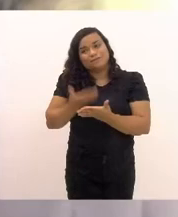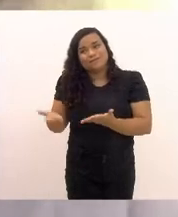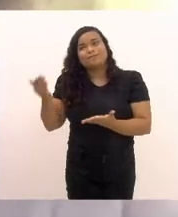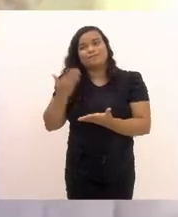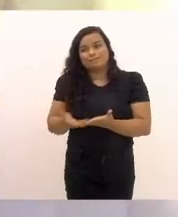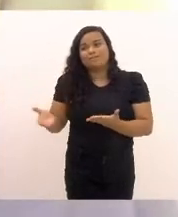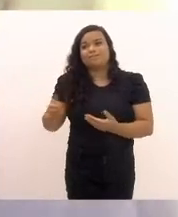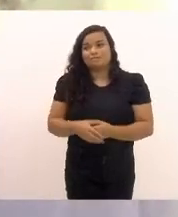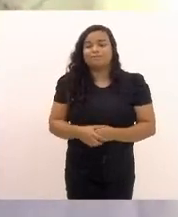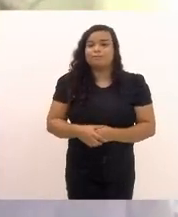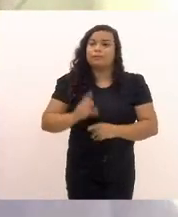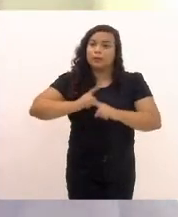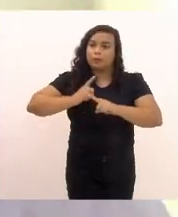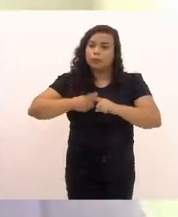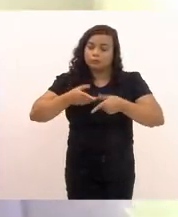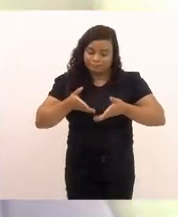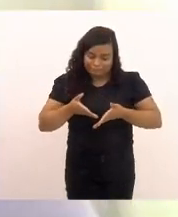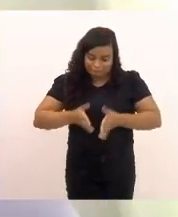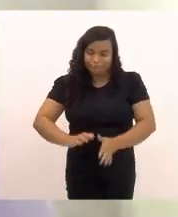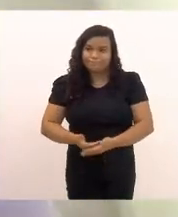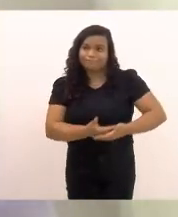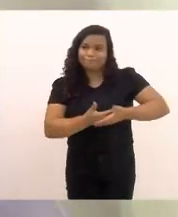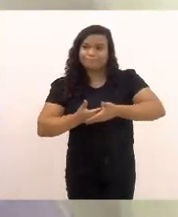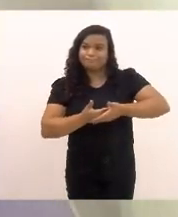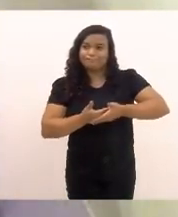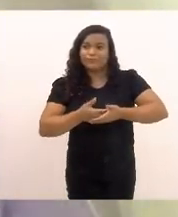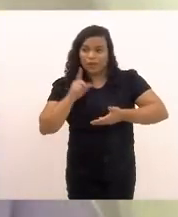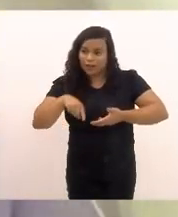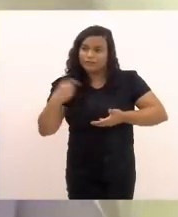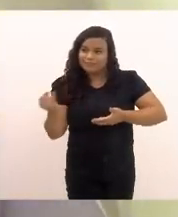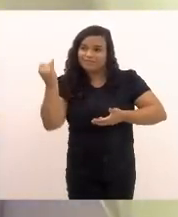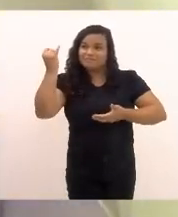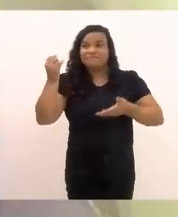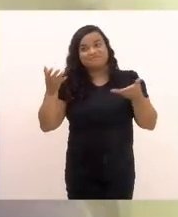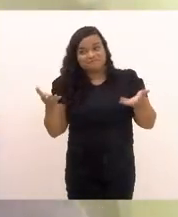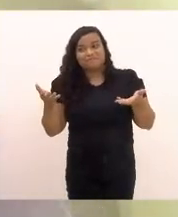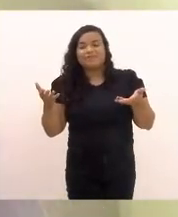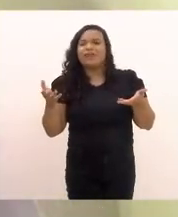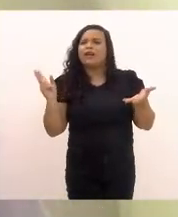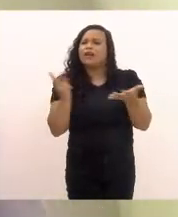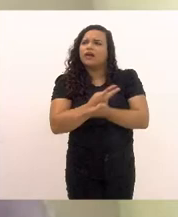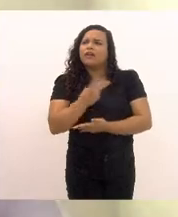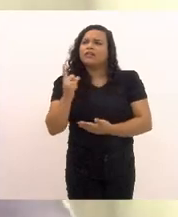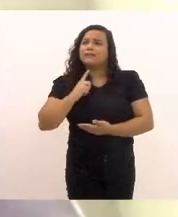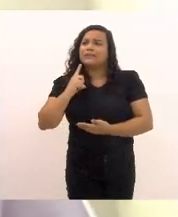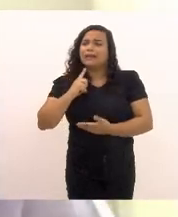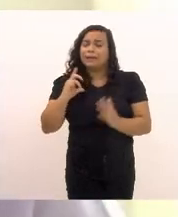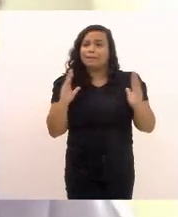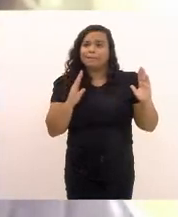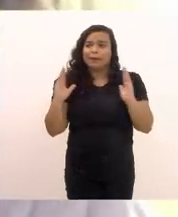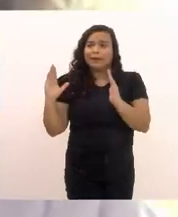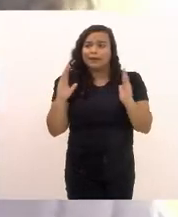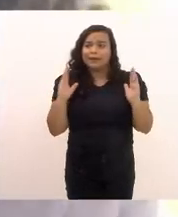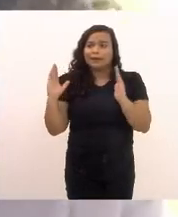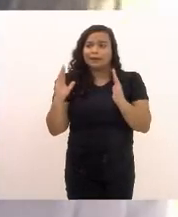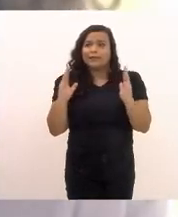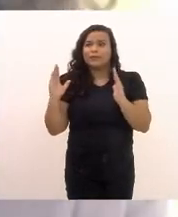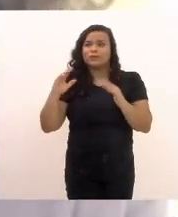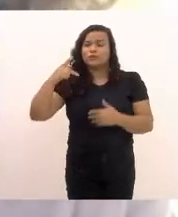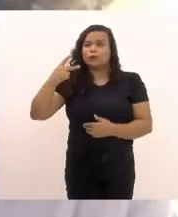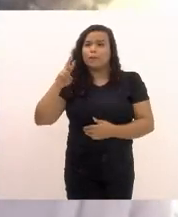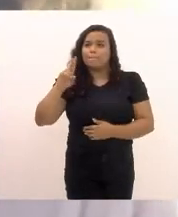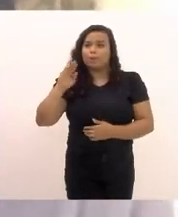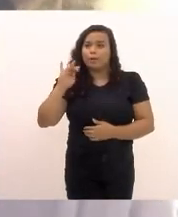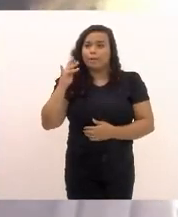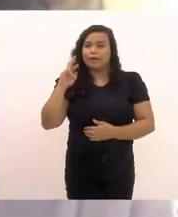por situação da maternidade, que é legítima e fundamental, acabam tendo o período do estágio probatório